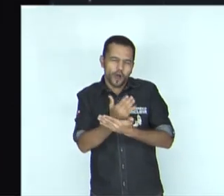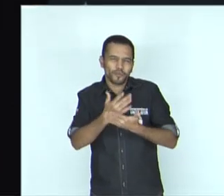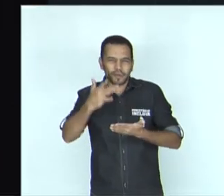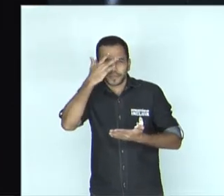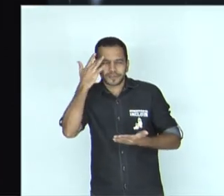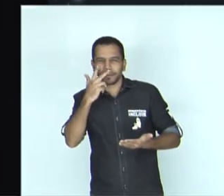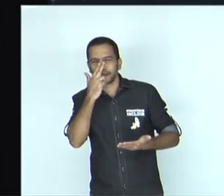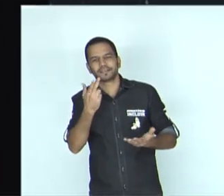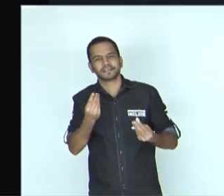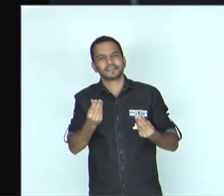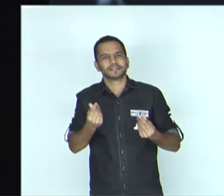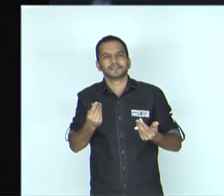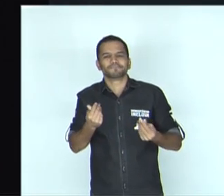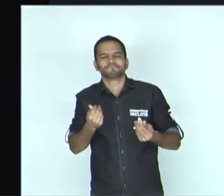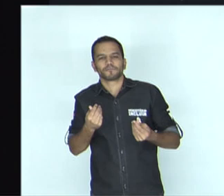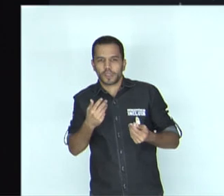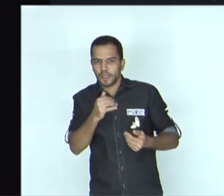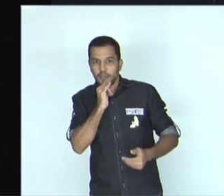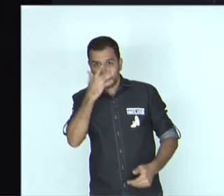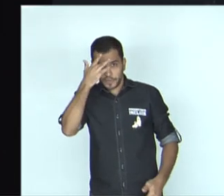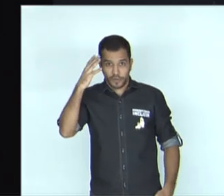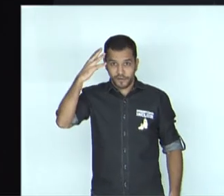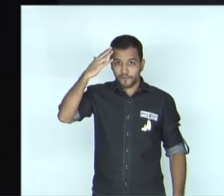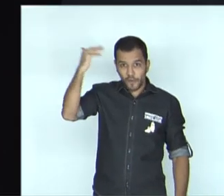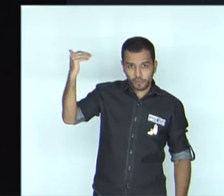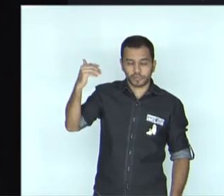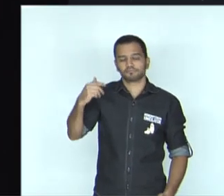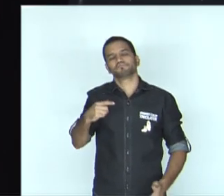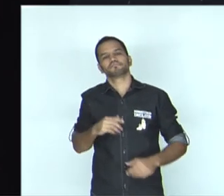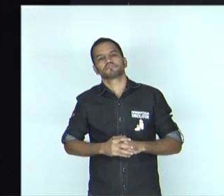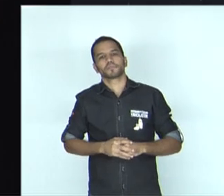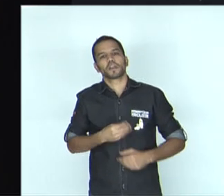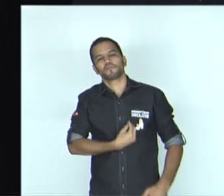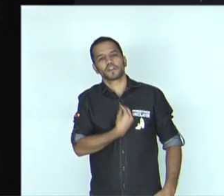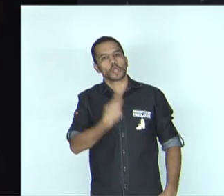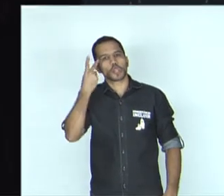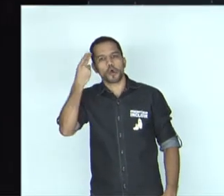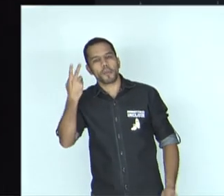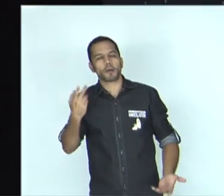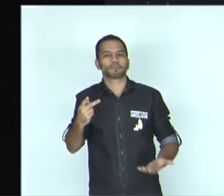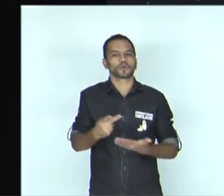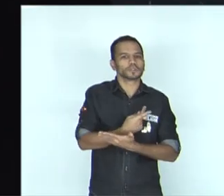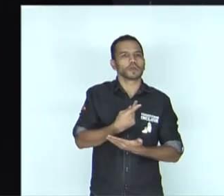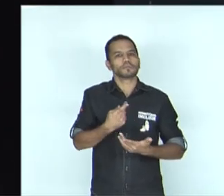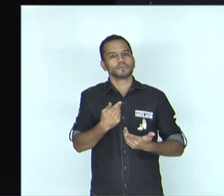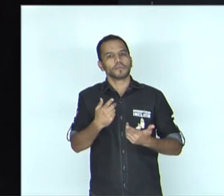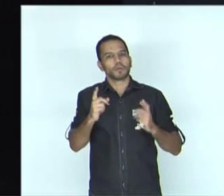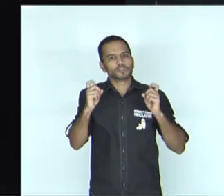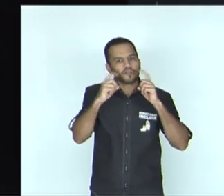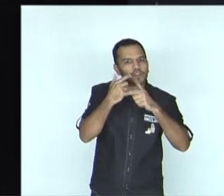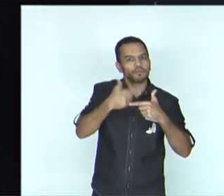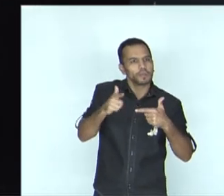pessoa que é famosa hoje aí, ele um dia estava lá numa situação de dificuldade, foi